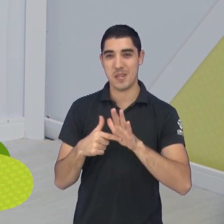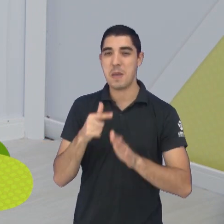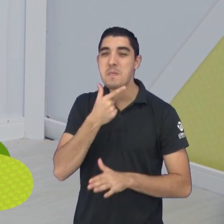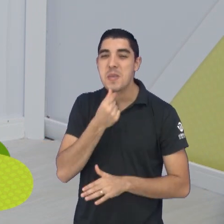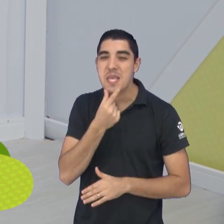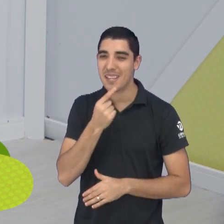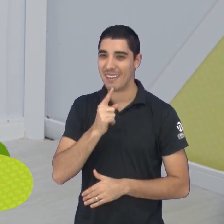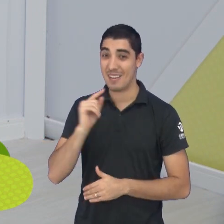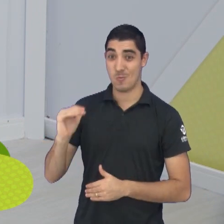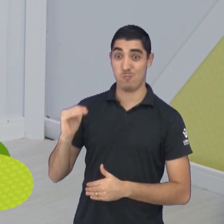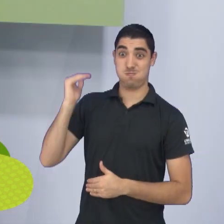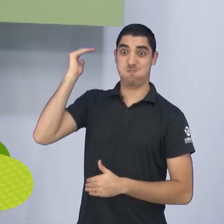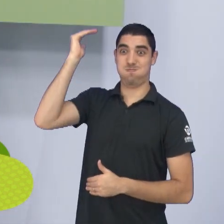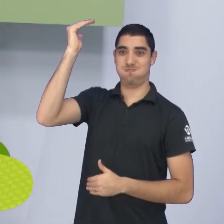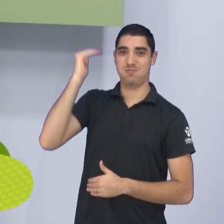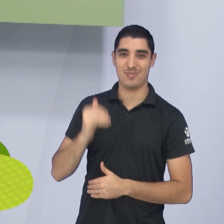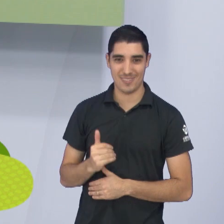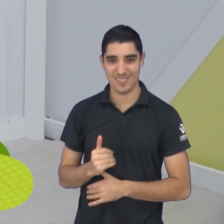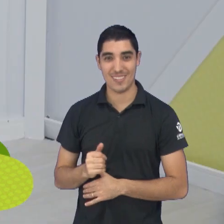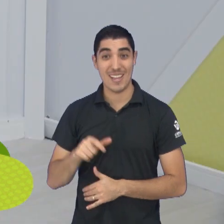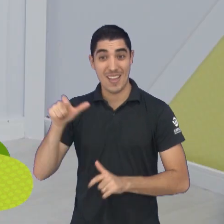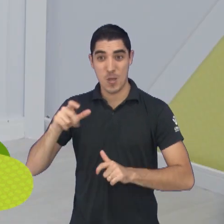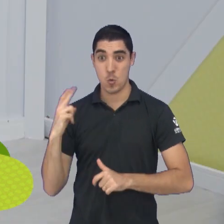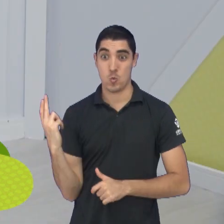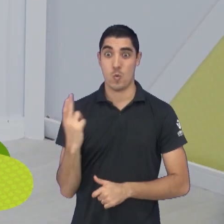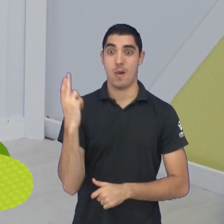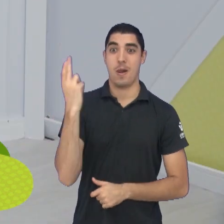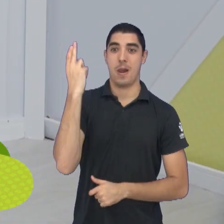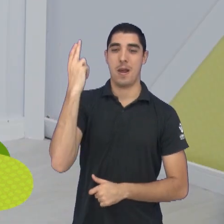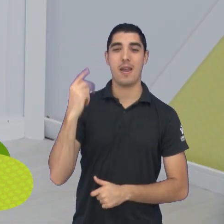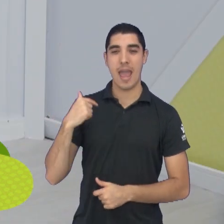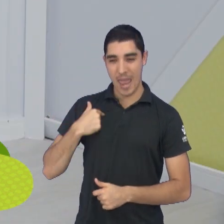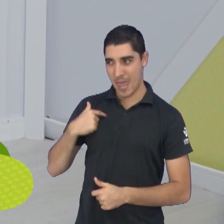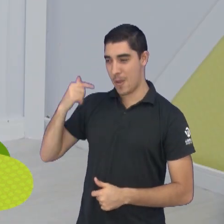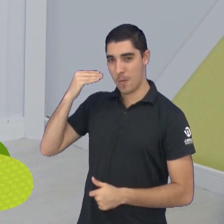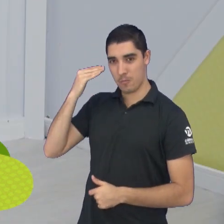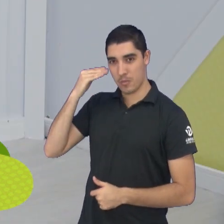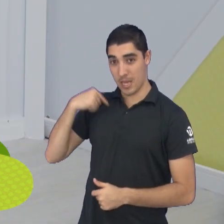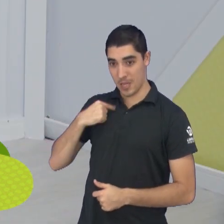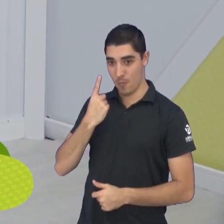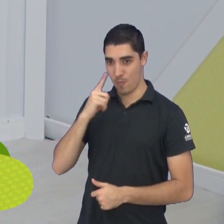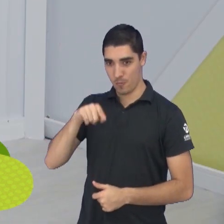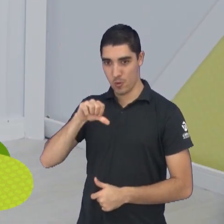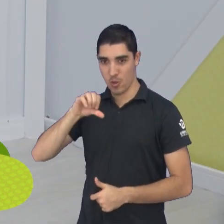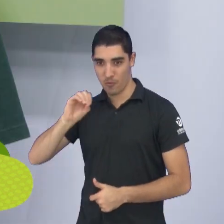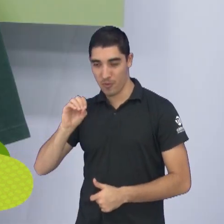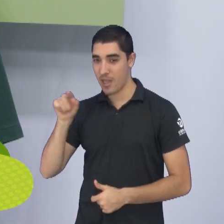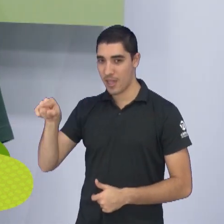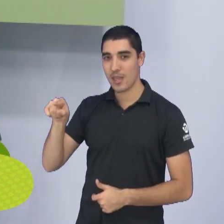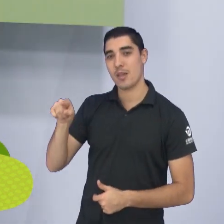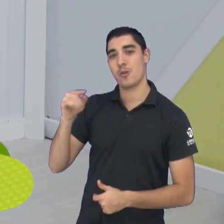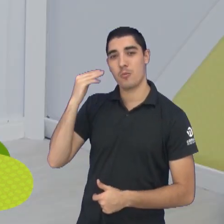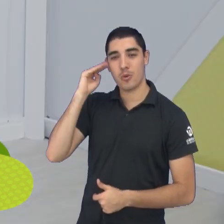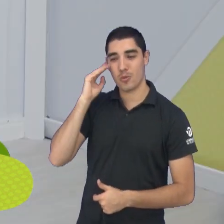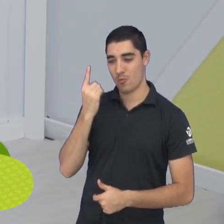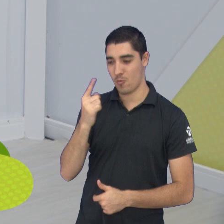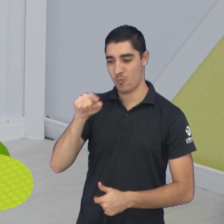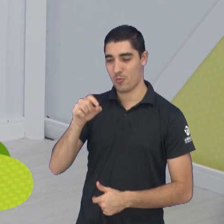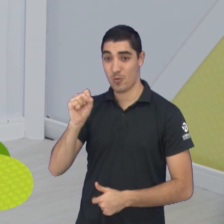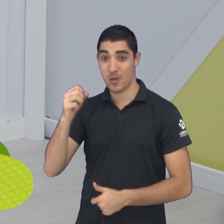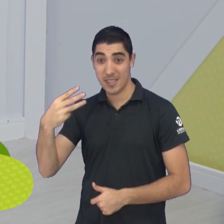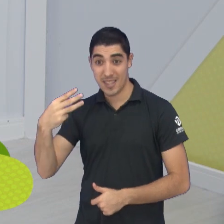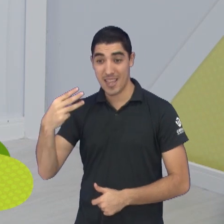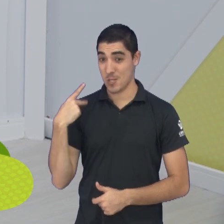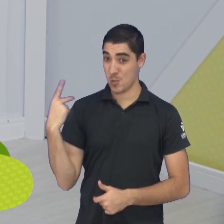tudo... Os galalaus. Os galalaus, Eu e o Brunão temos quase... Eu tenho 1,90 m, o Brunão tem quase isso. 1,83 m. 1,83 m. Gente